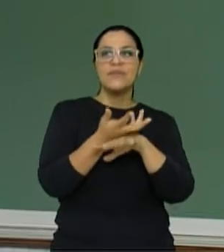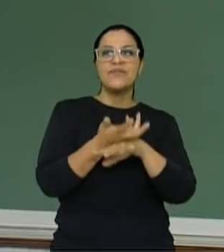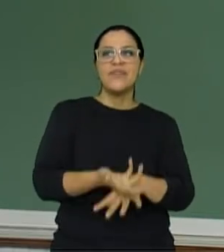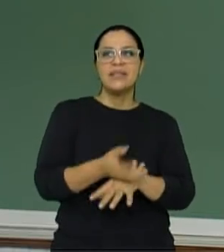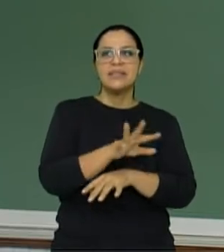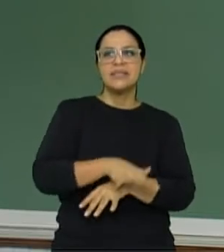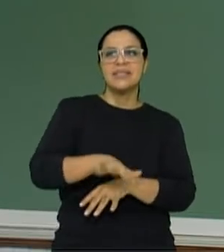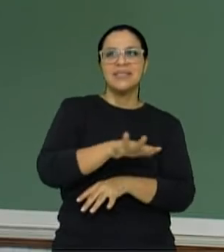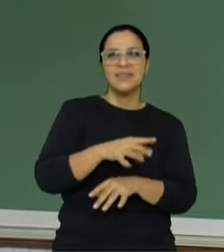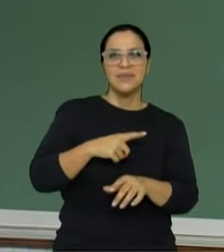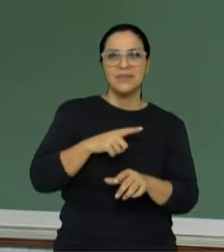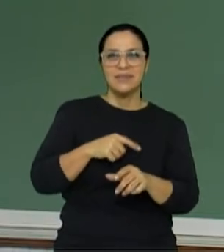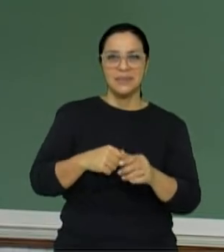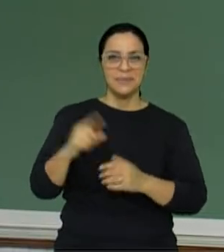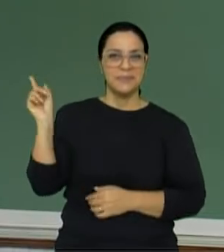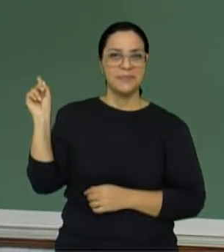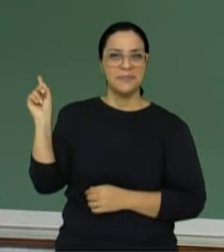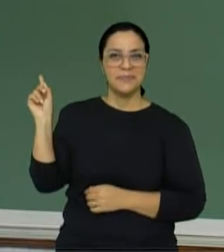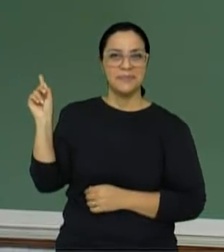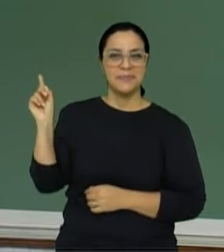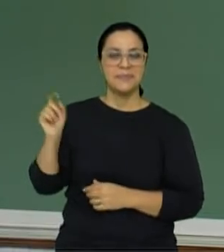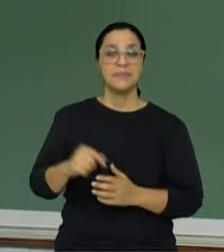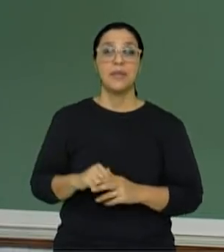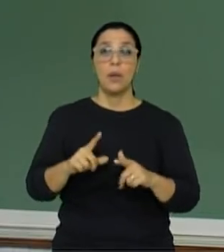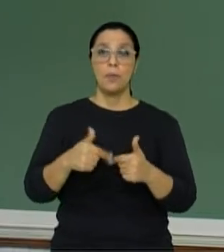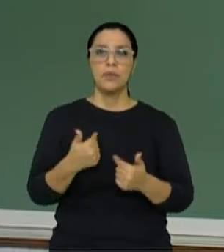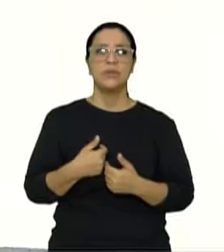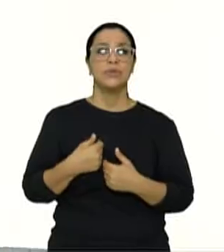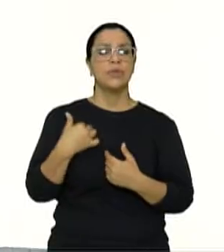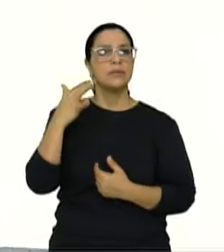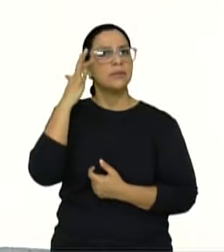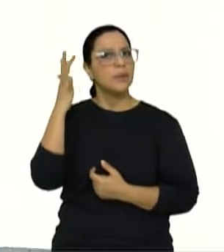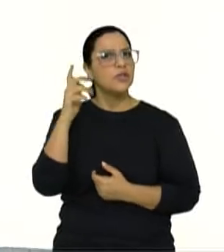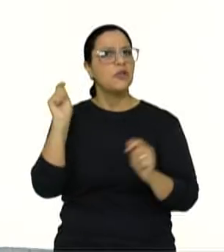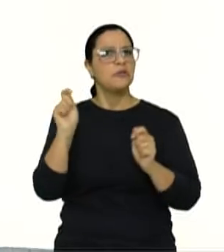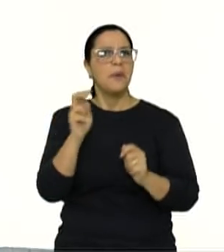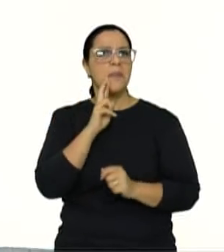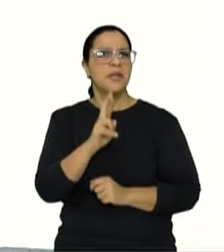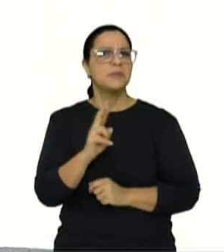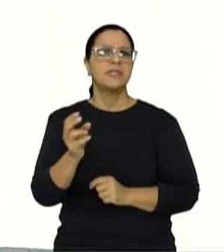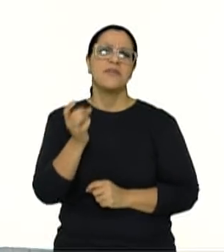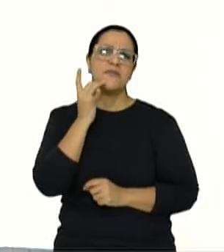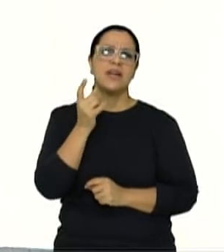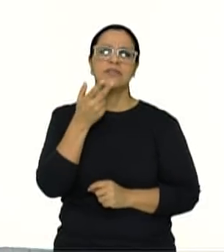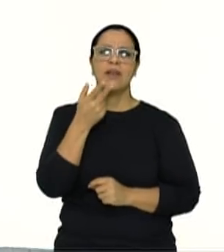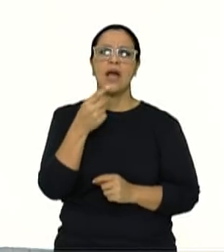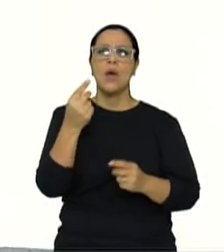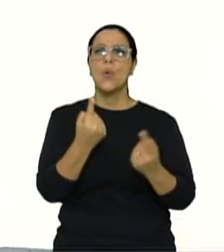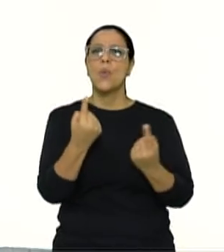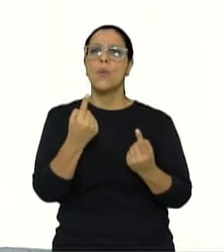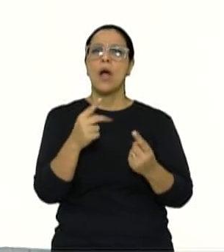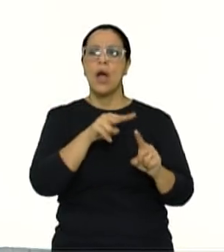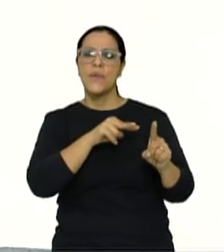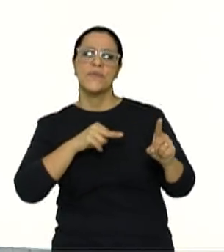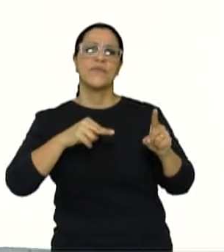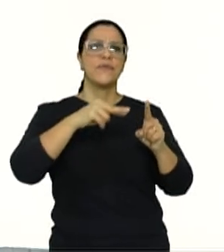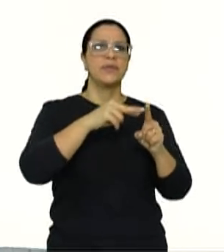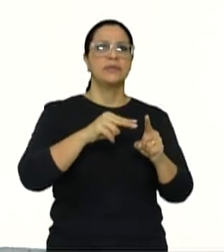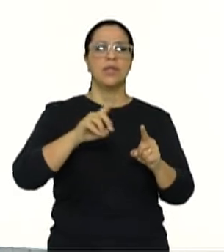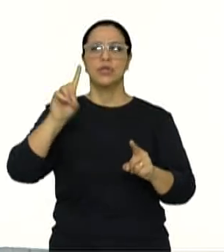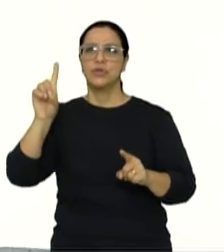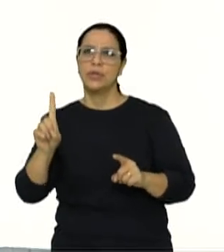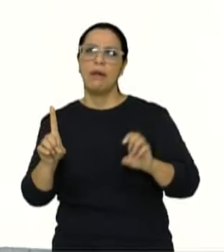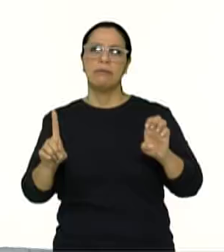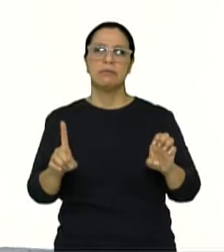essa parte que está lá profunda, ok? Então, com muita imaginação, a gente consegue dizer quais são essas vistas tranquilamente,